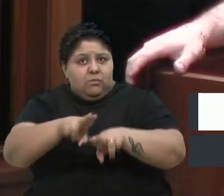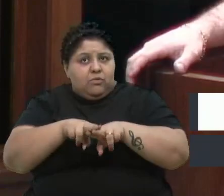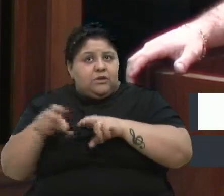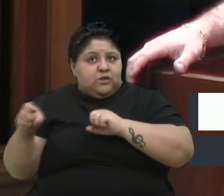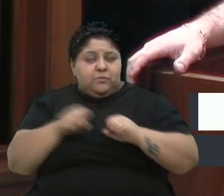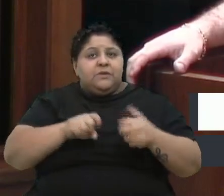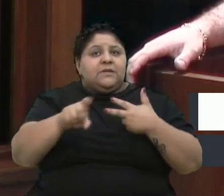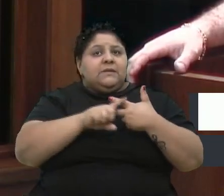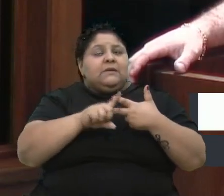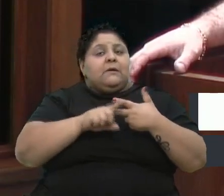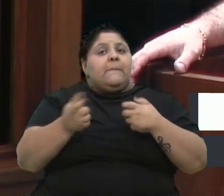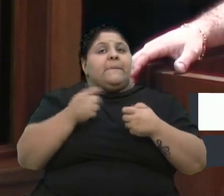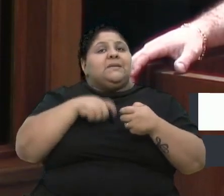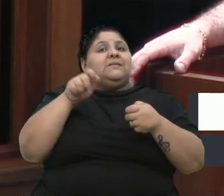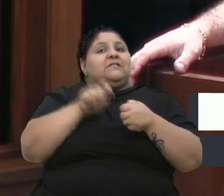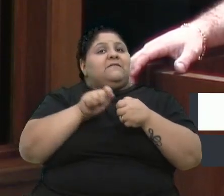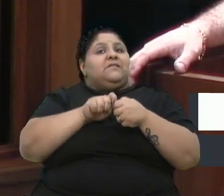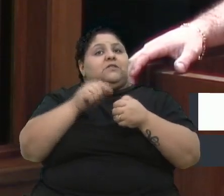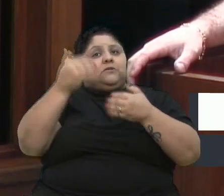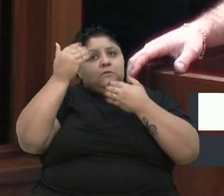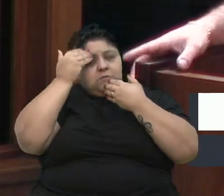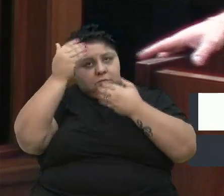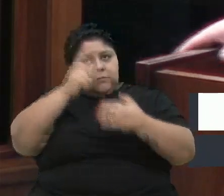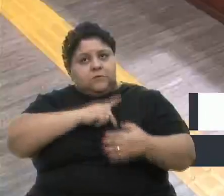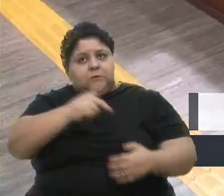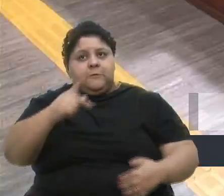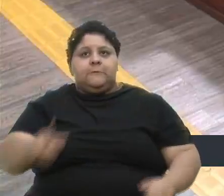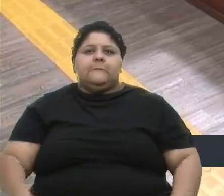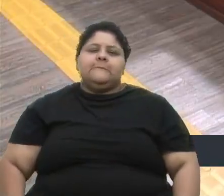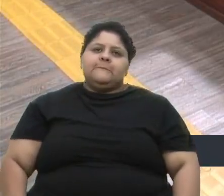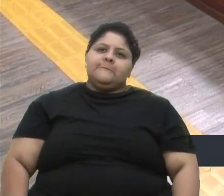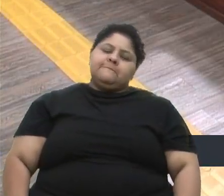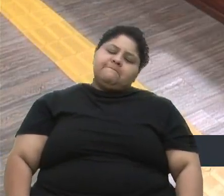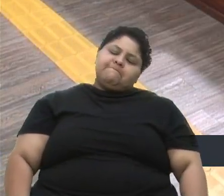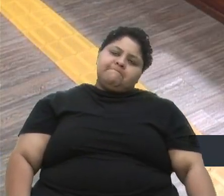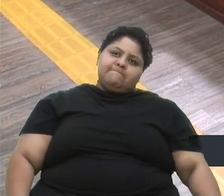nesse quesito. Obrigado, presidente. Obrigado, vereador Bortola.